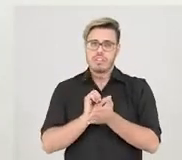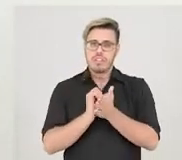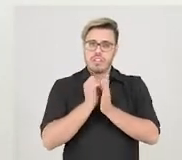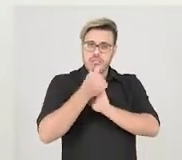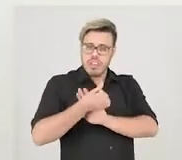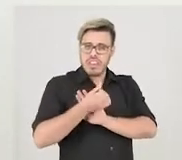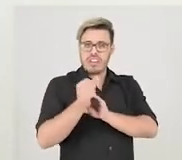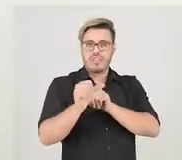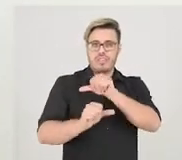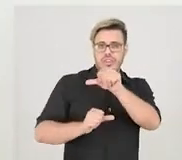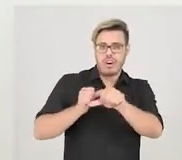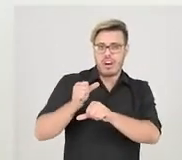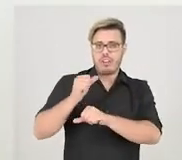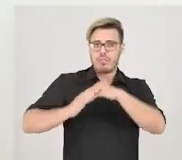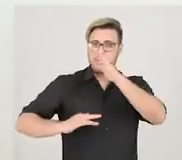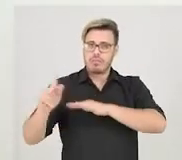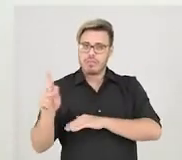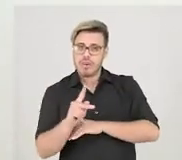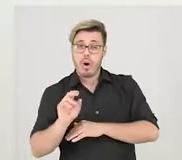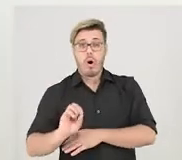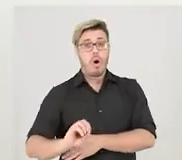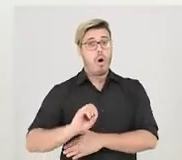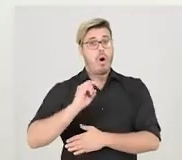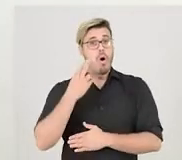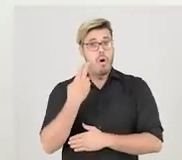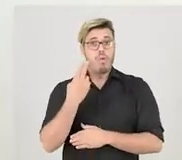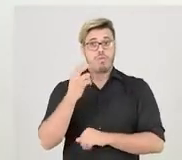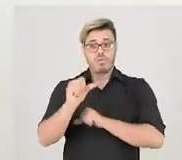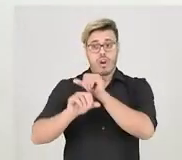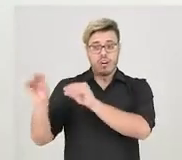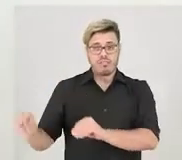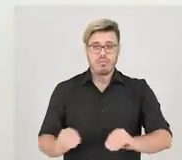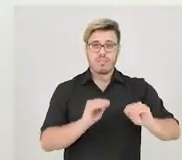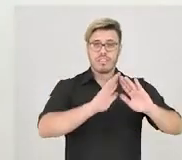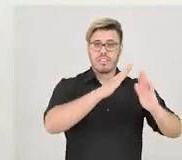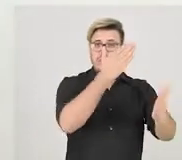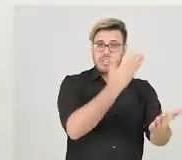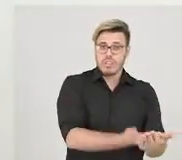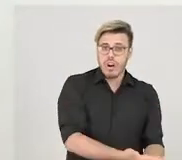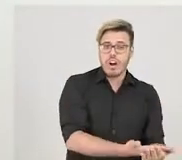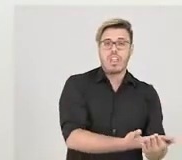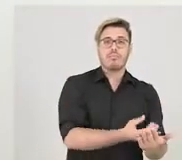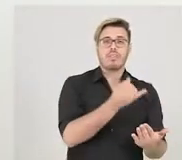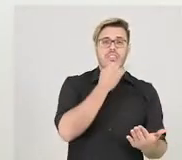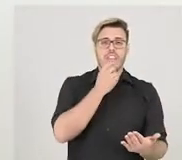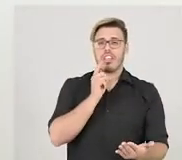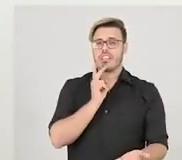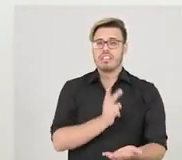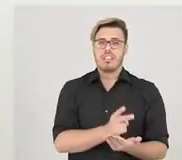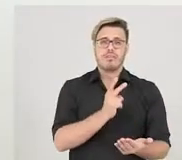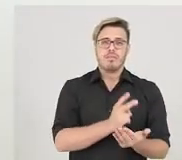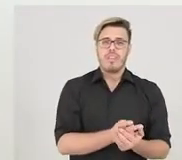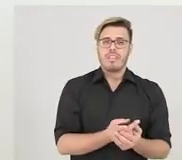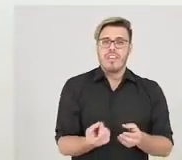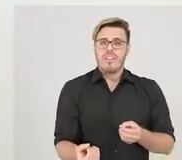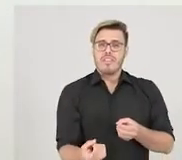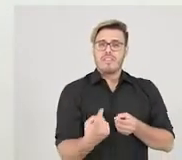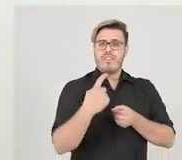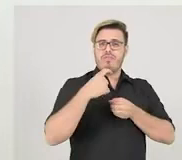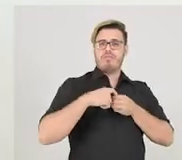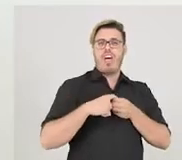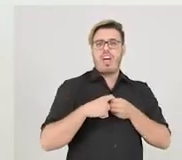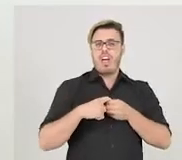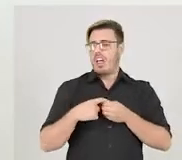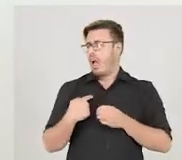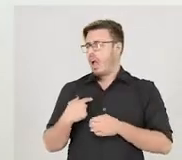não volte a ser uma página em branco. As pessoas conheçam, mas conheçam de forma registrada por escrito. Não